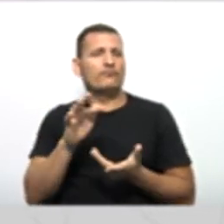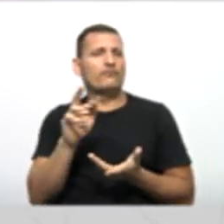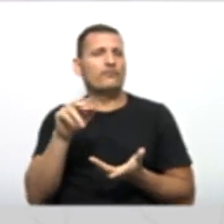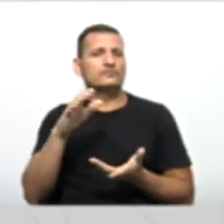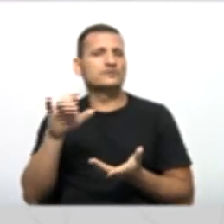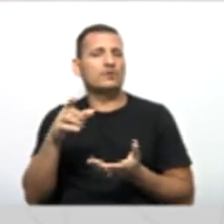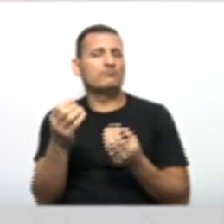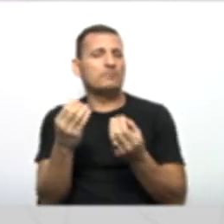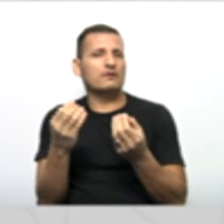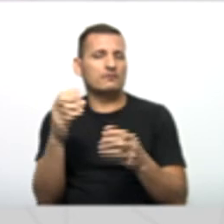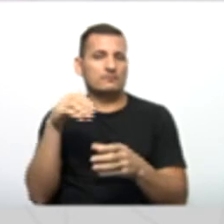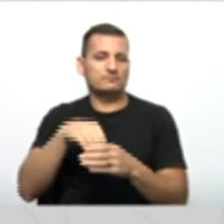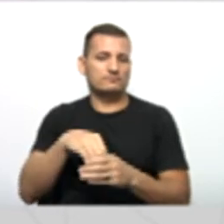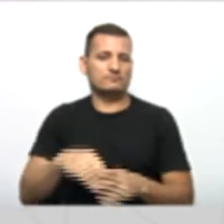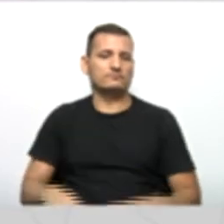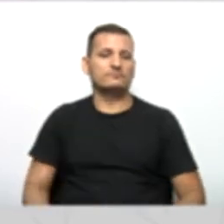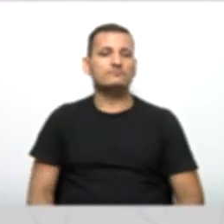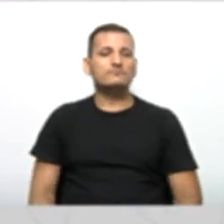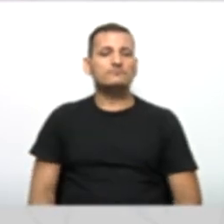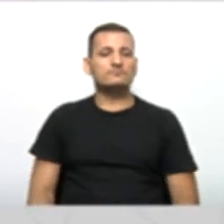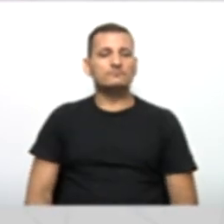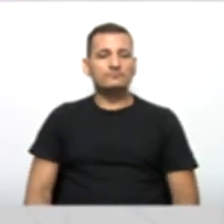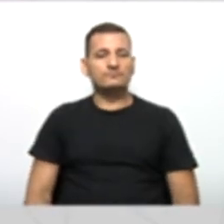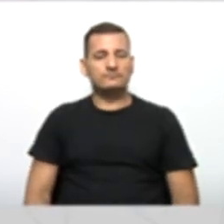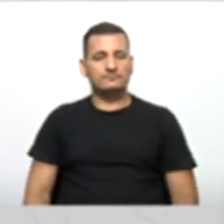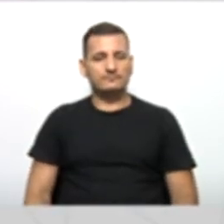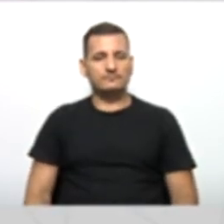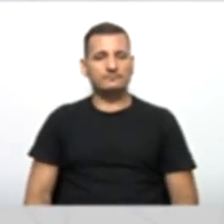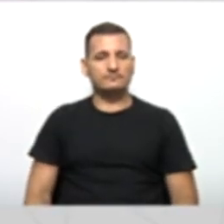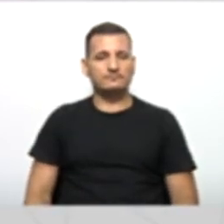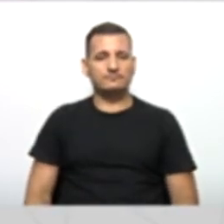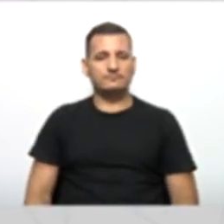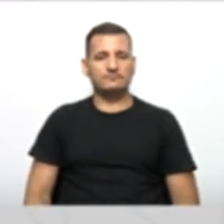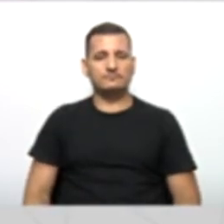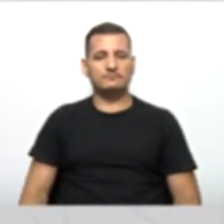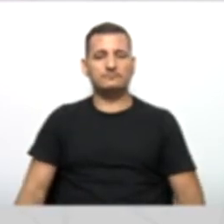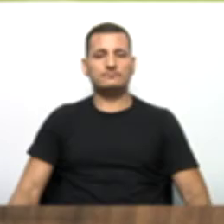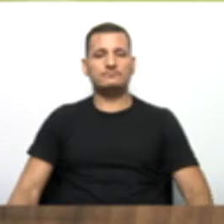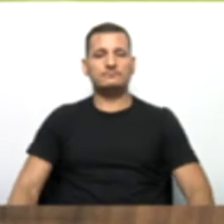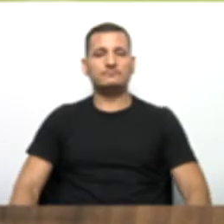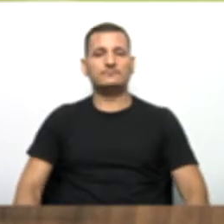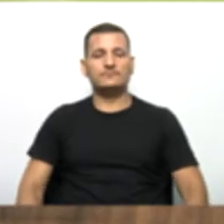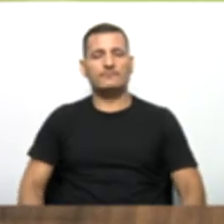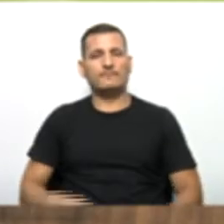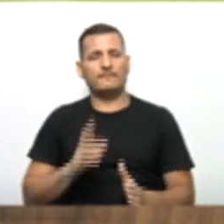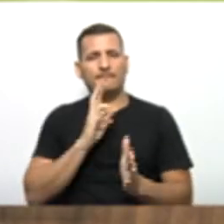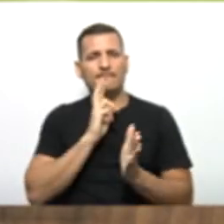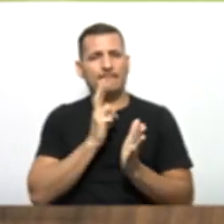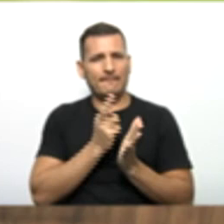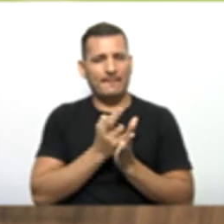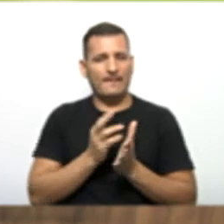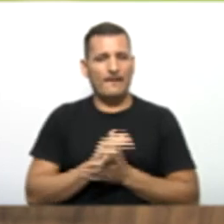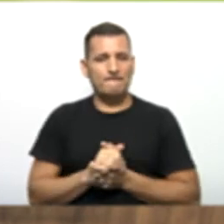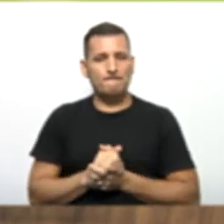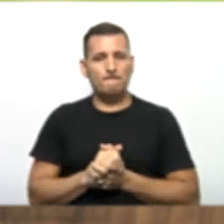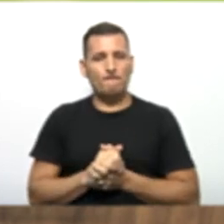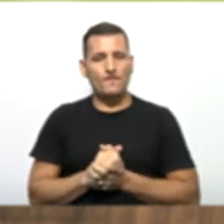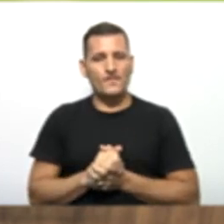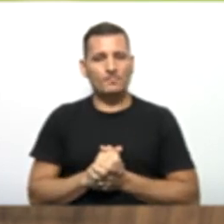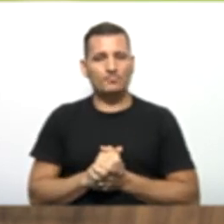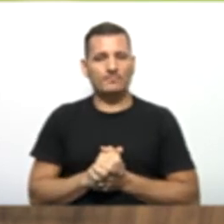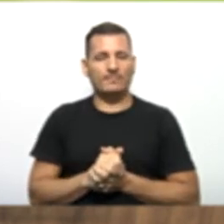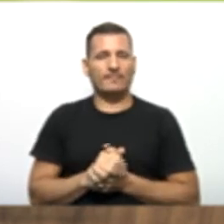dentro aí do nosso skelly como é que foi ela responderam a várias